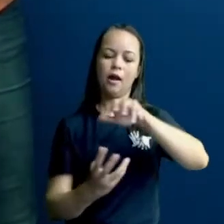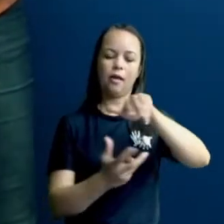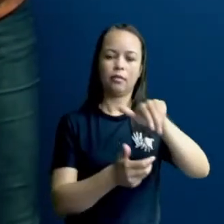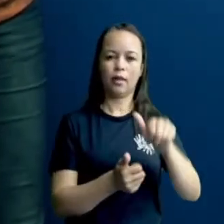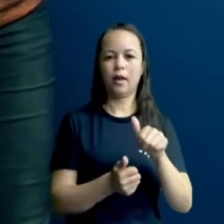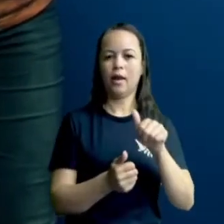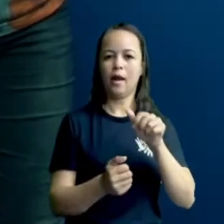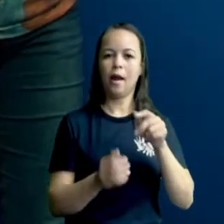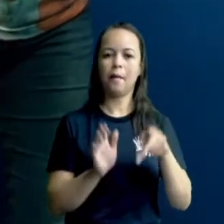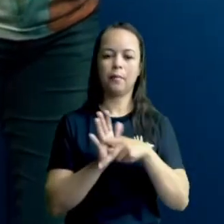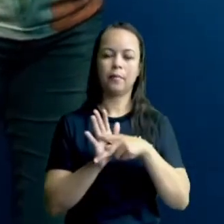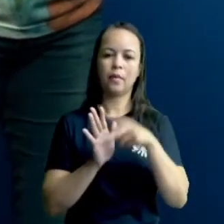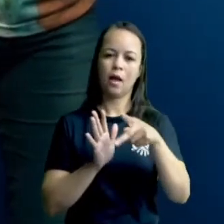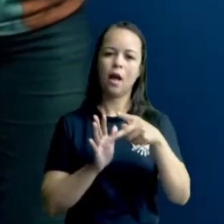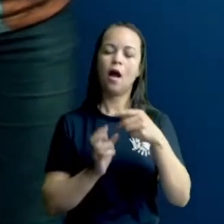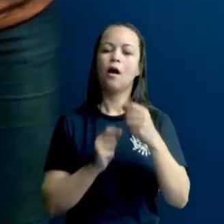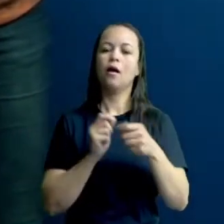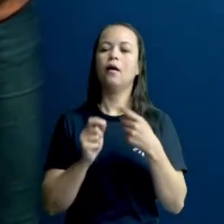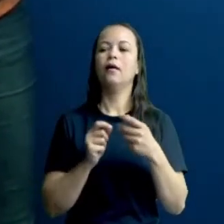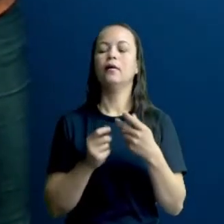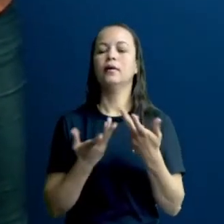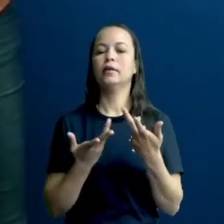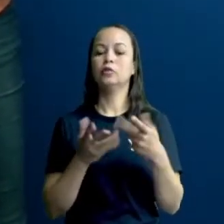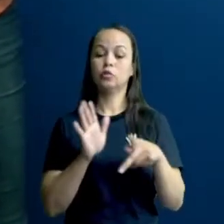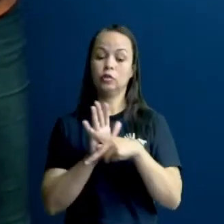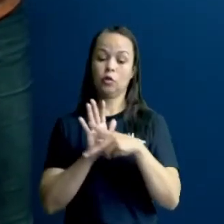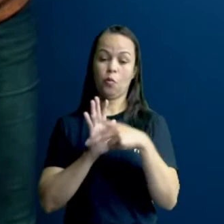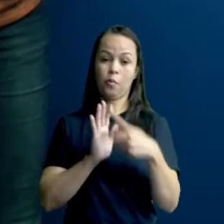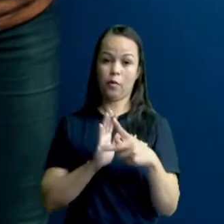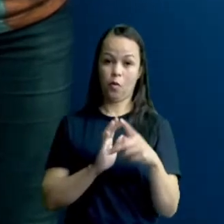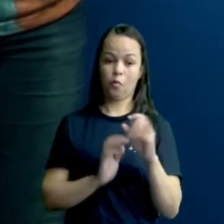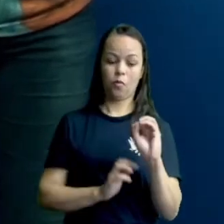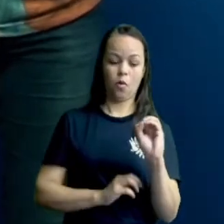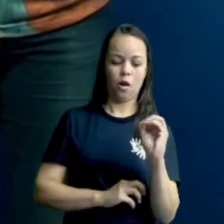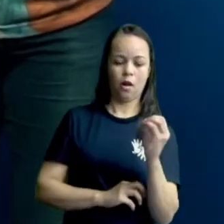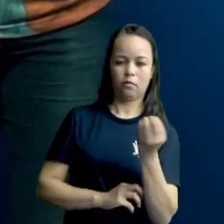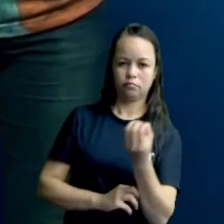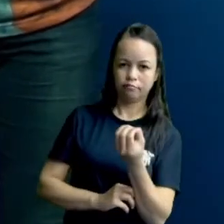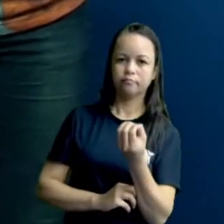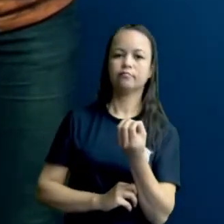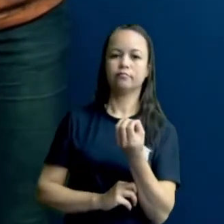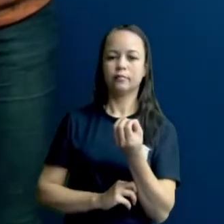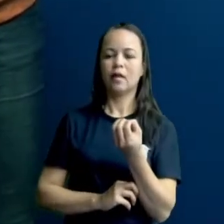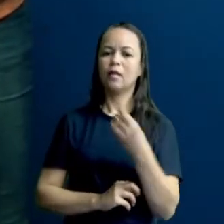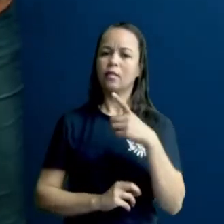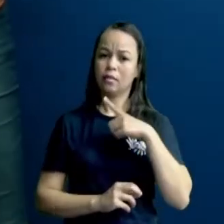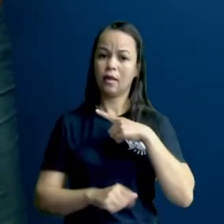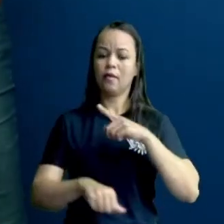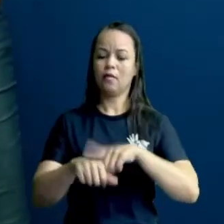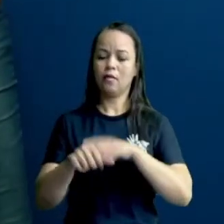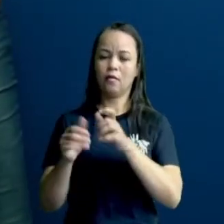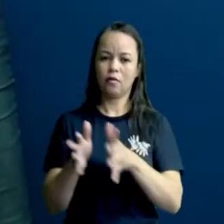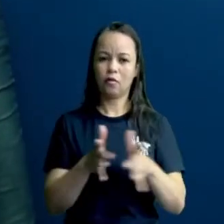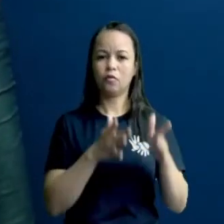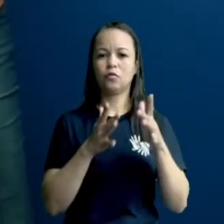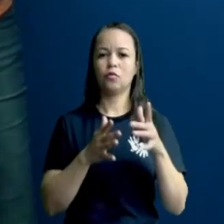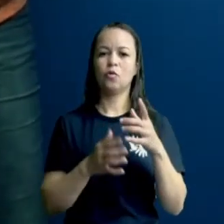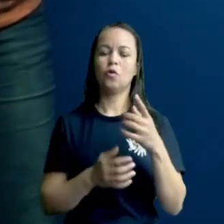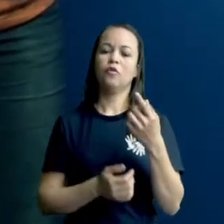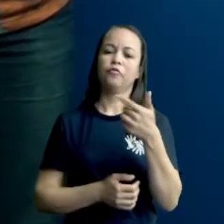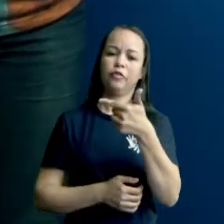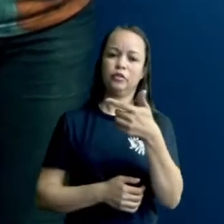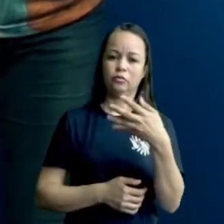proporciona, realiza em torno do seu próprio eixo, vai me dizer que o tempo tem 24 horas, um dia